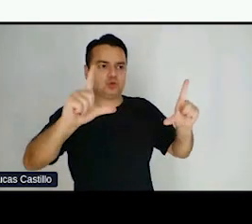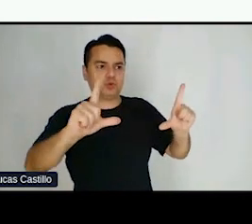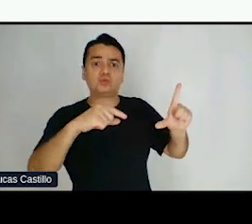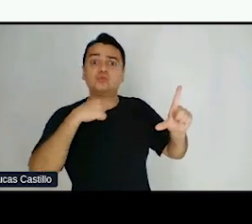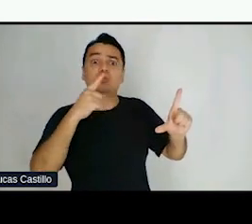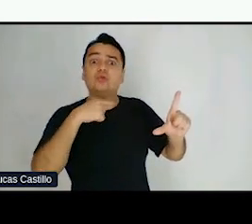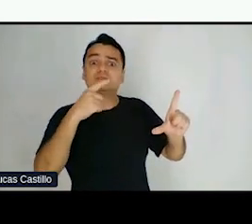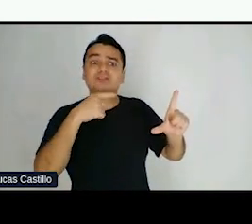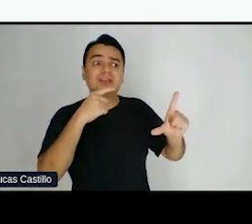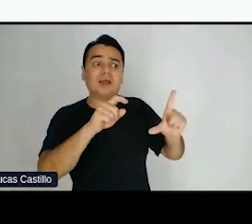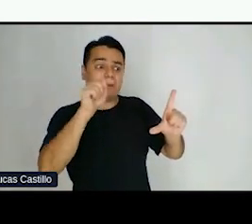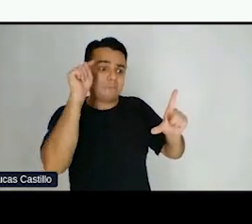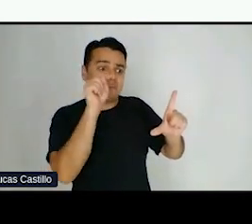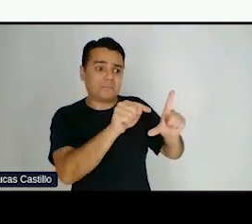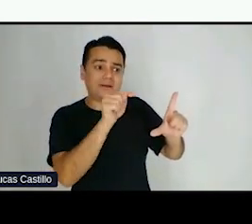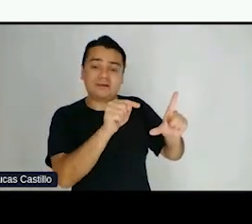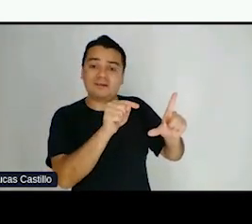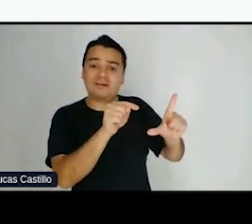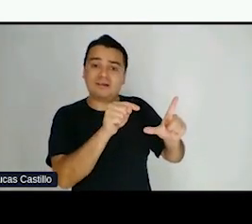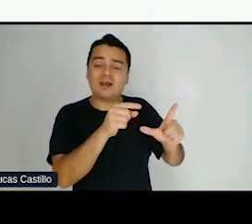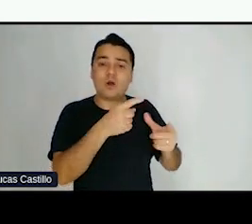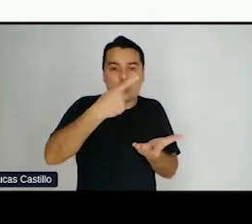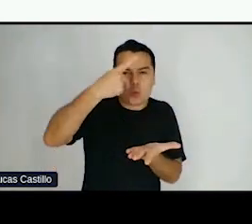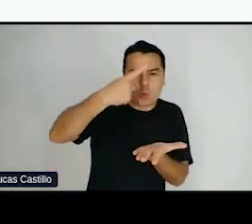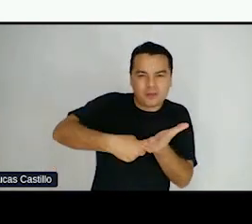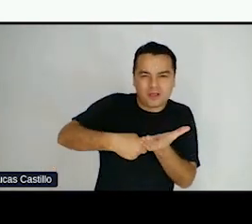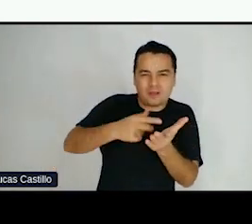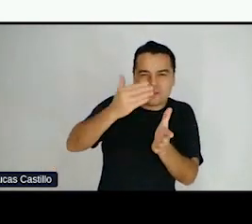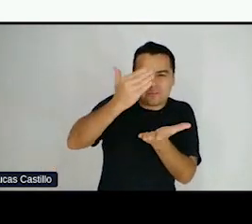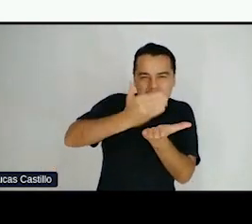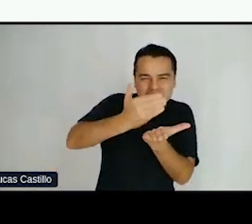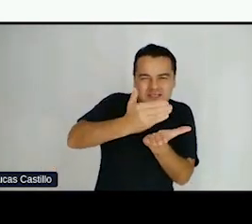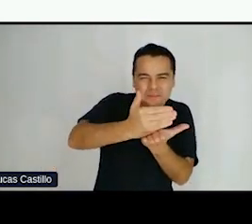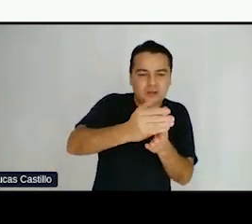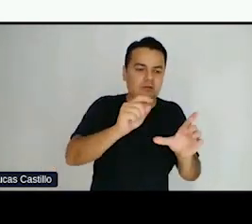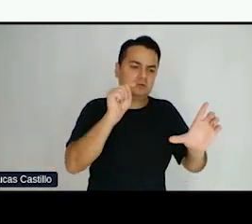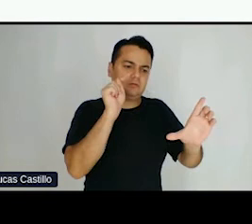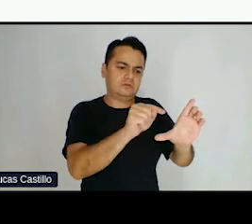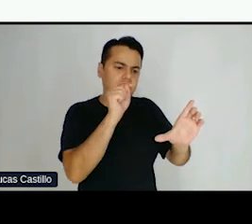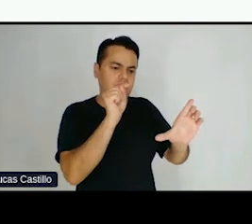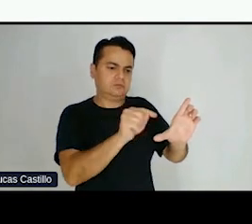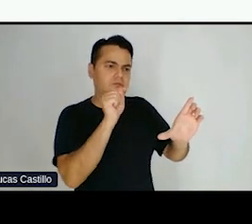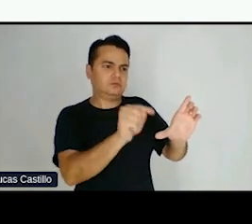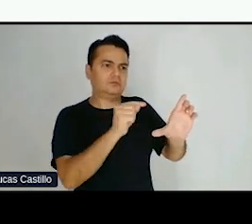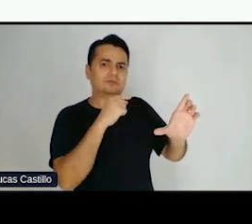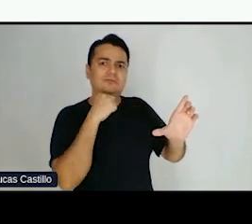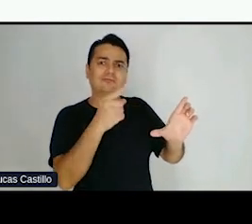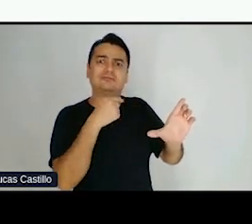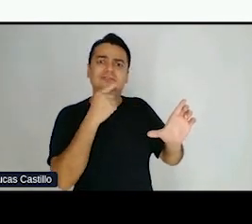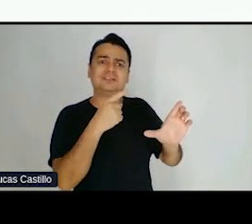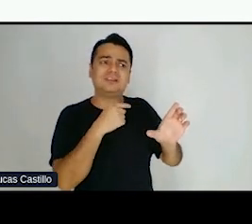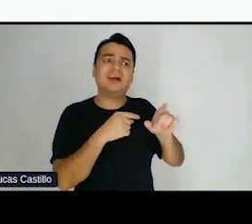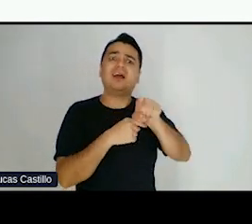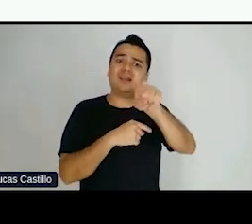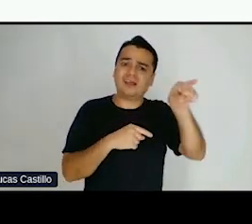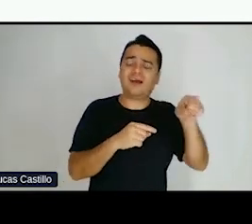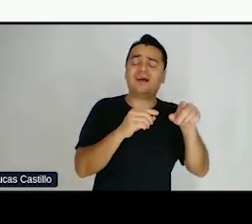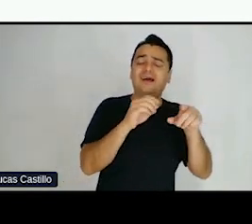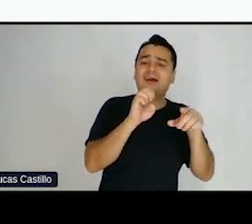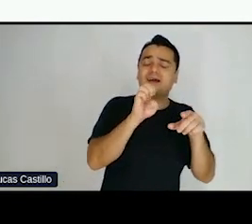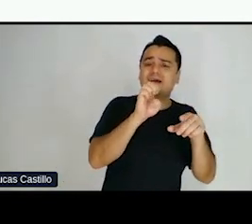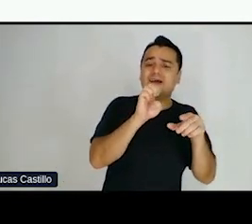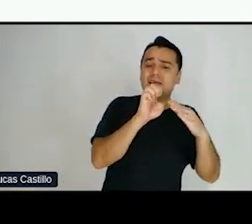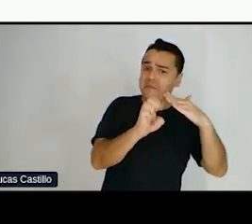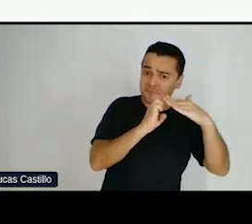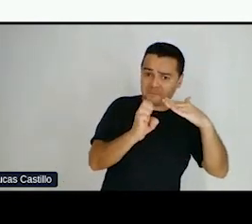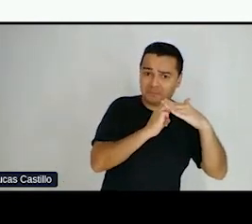acordo. E aí a gente está perdendo dinheiro. E aí foi um dos primeiros bugs também a serem corrigidos, assim, que deu um orgulho enorme